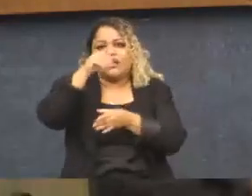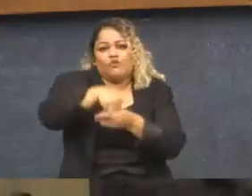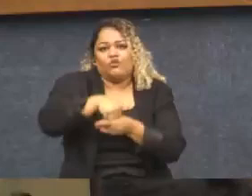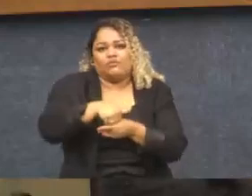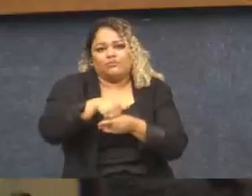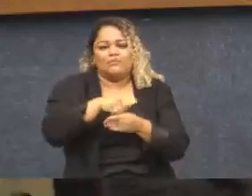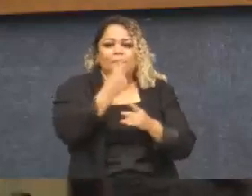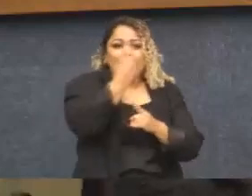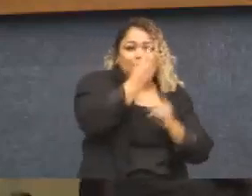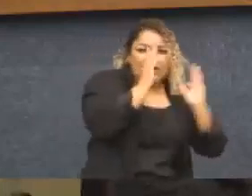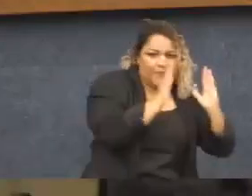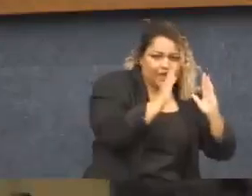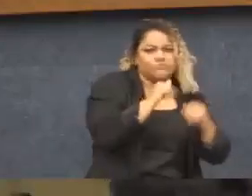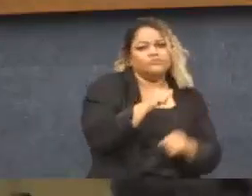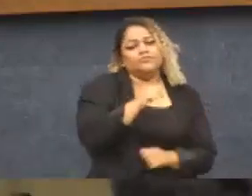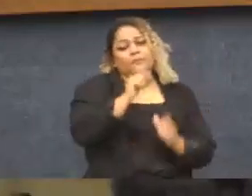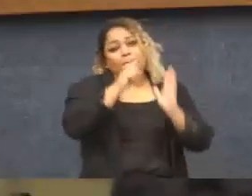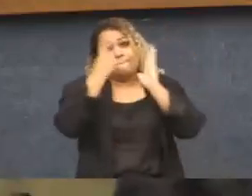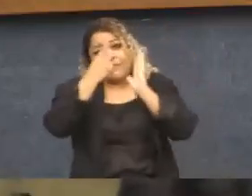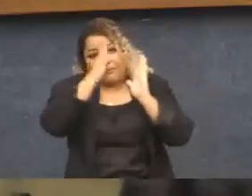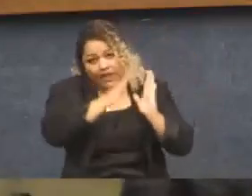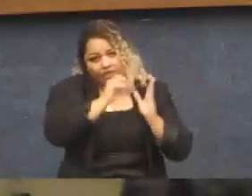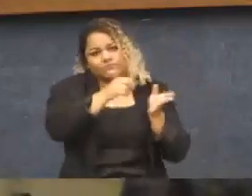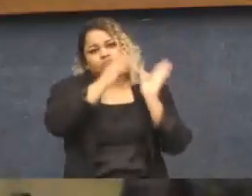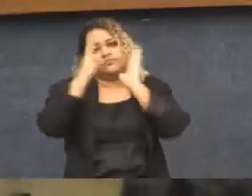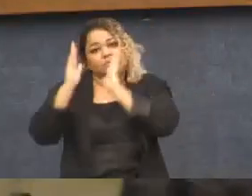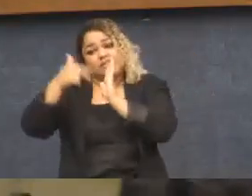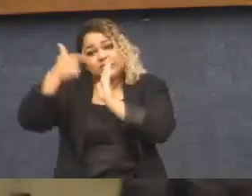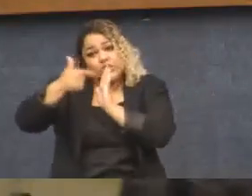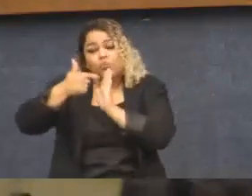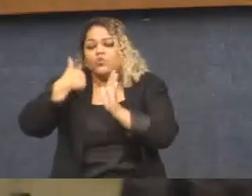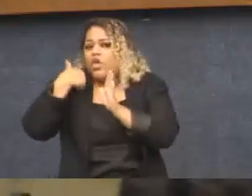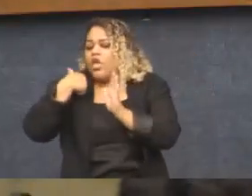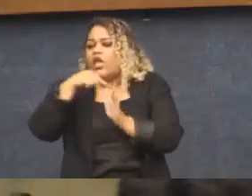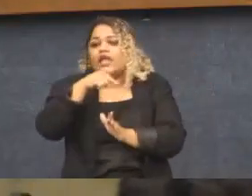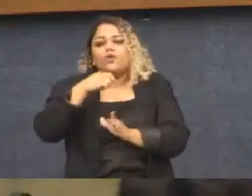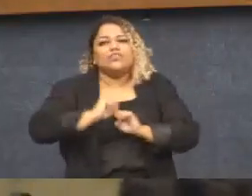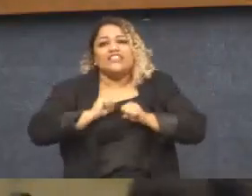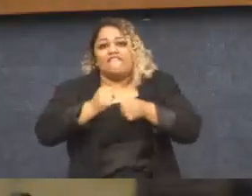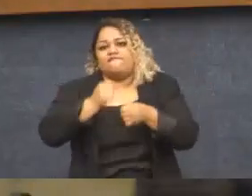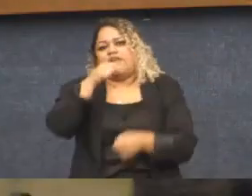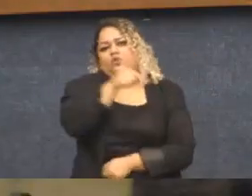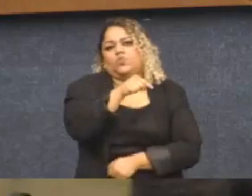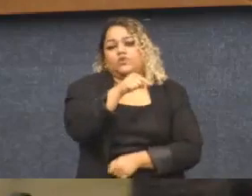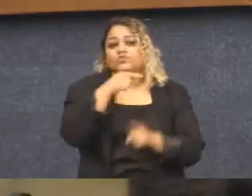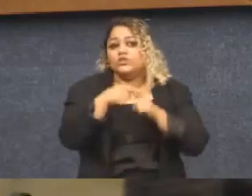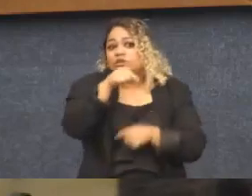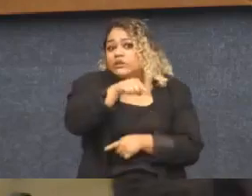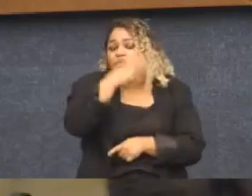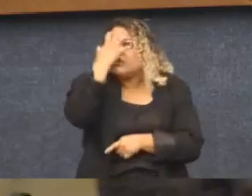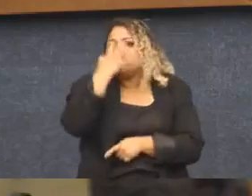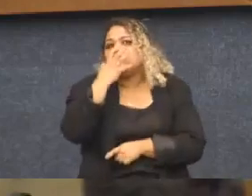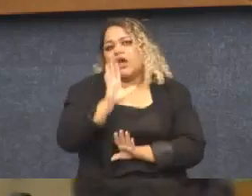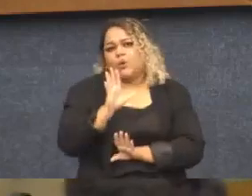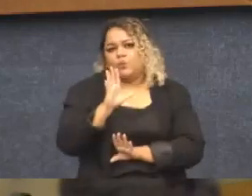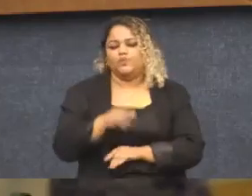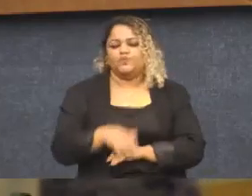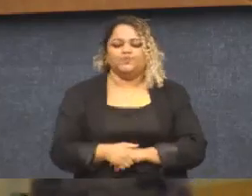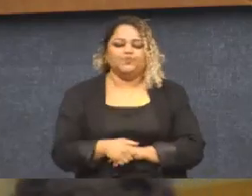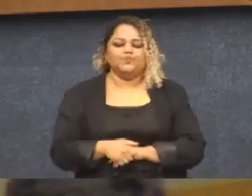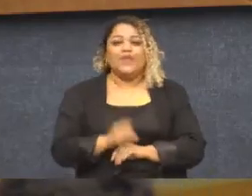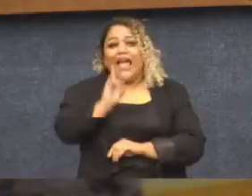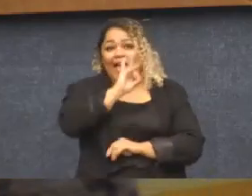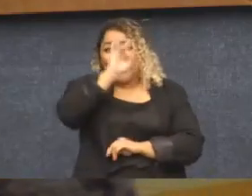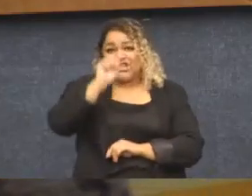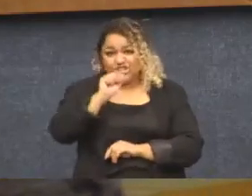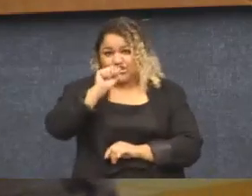primeiro turno, porque eu defendo demais isso. Isso é um assunto sério na cidade. Aí, no dia da votação do